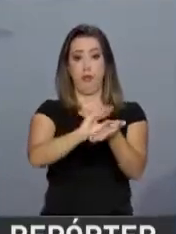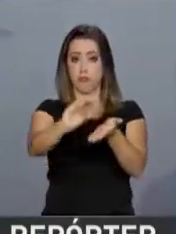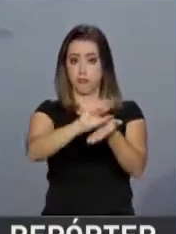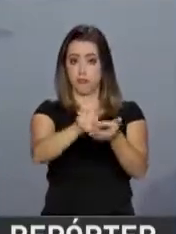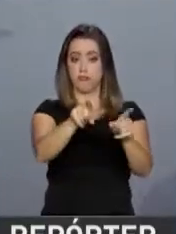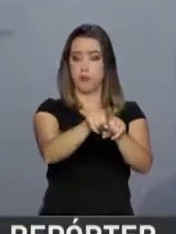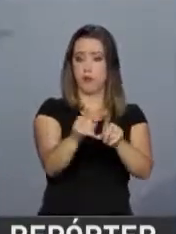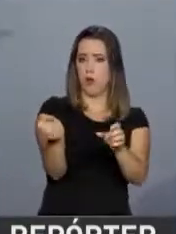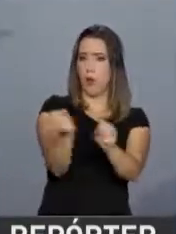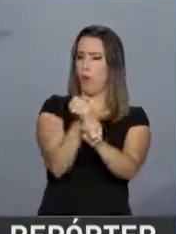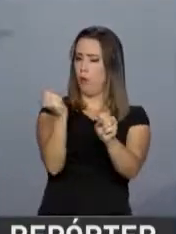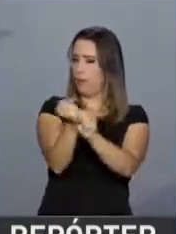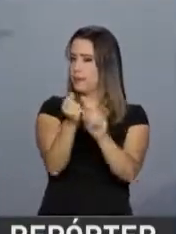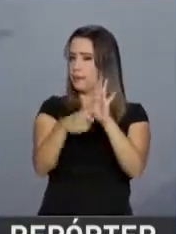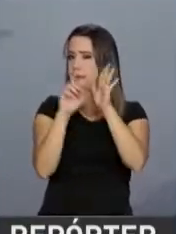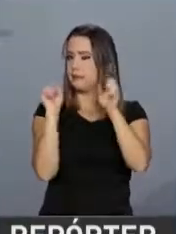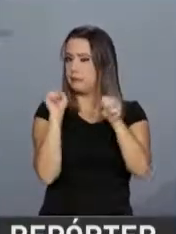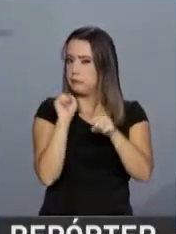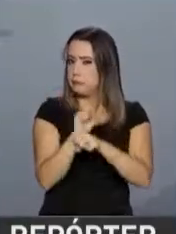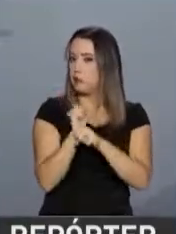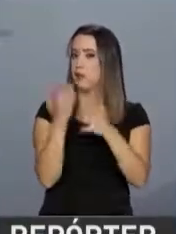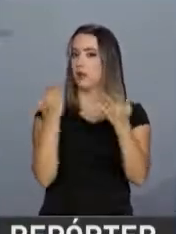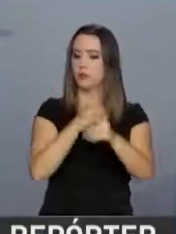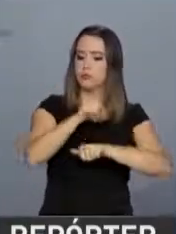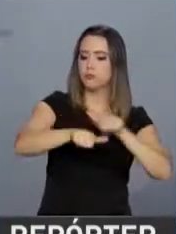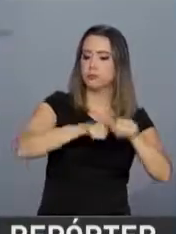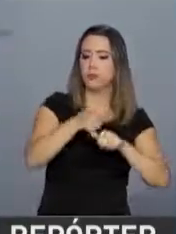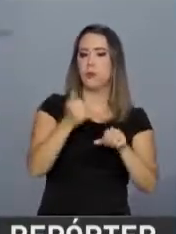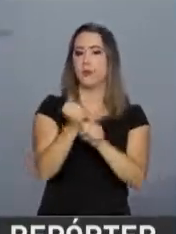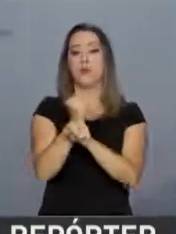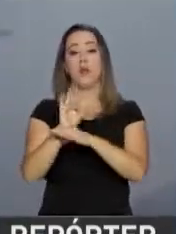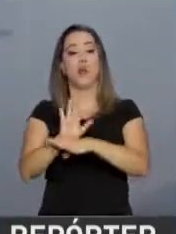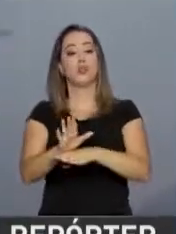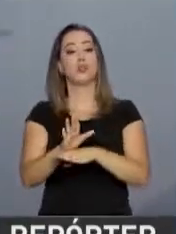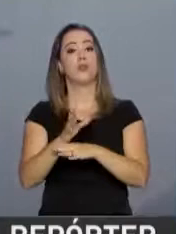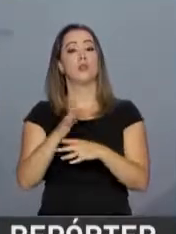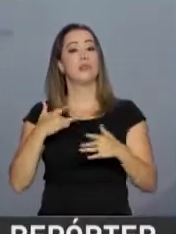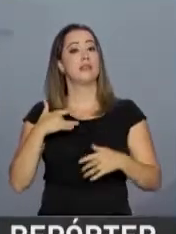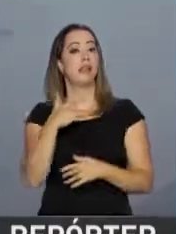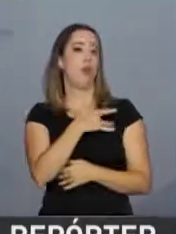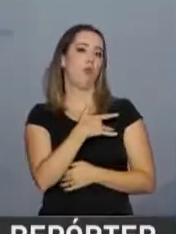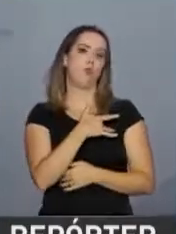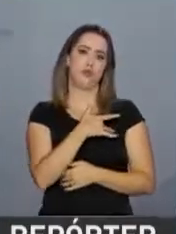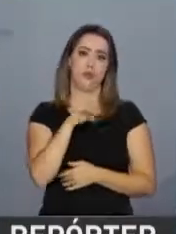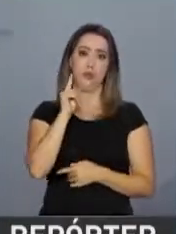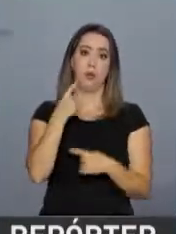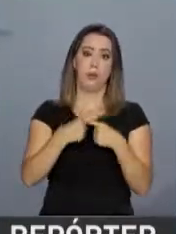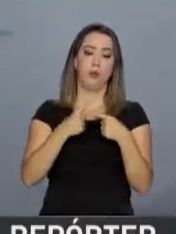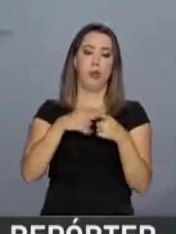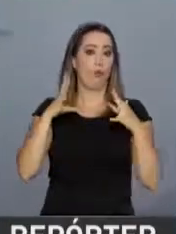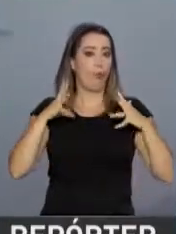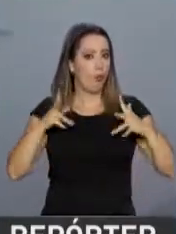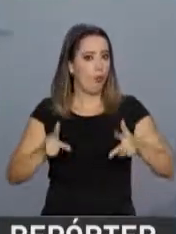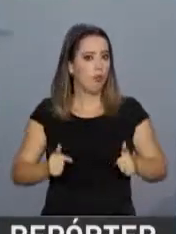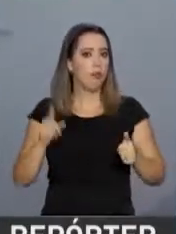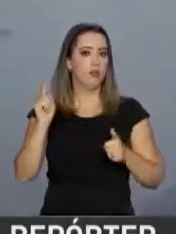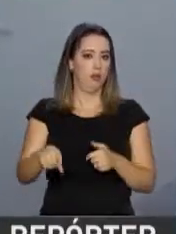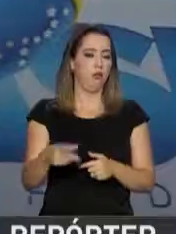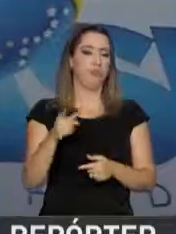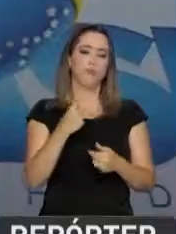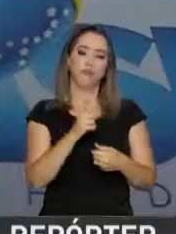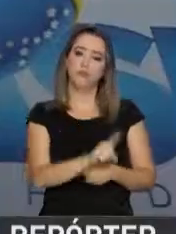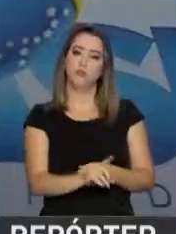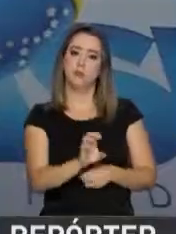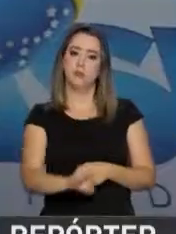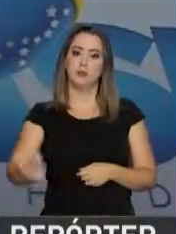realizações obras que beneficiarão neste caso de saúde pública que há saneamento em todos os regiões que hoje estão sendo atendidos